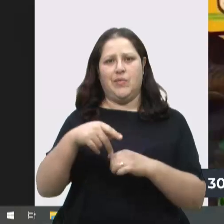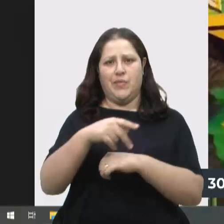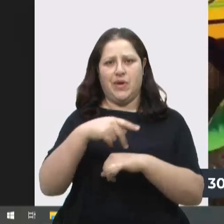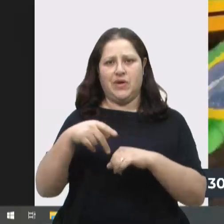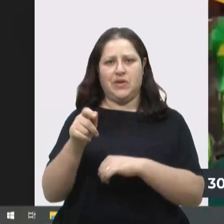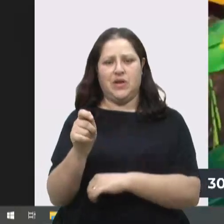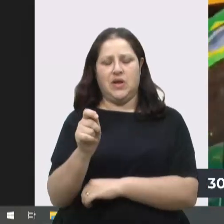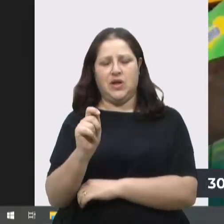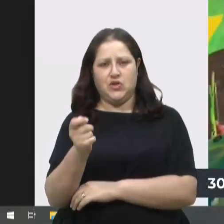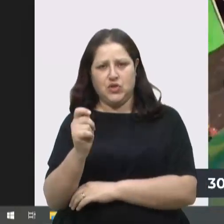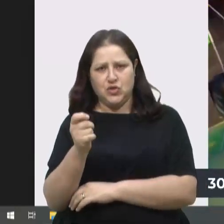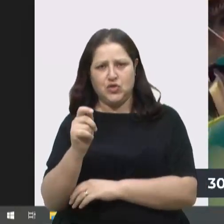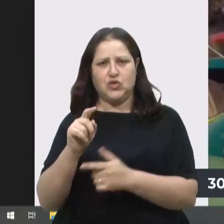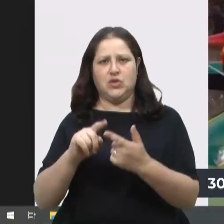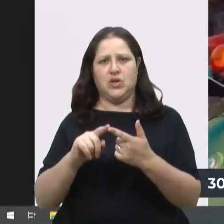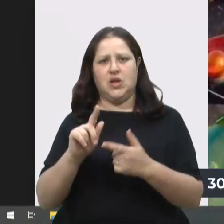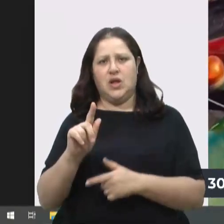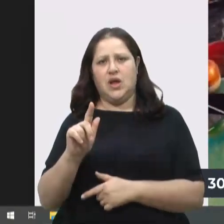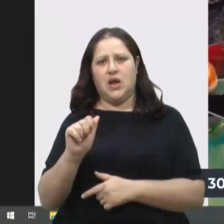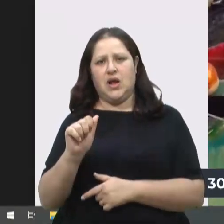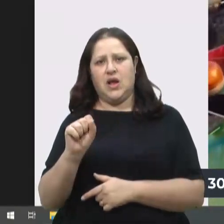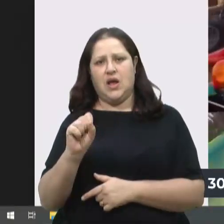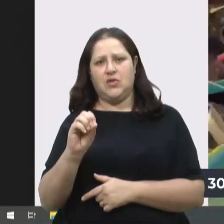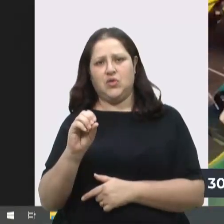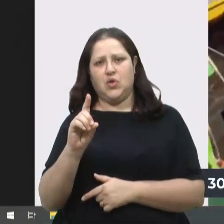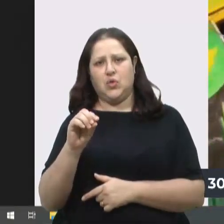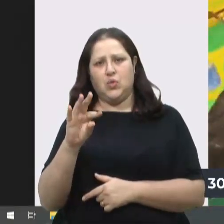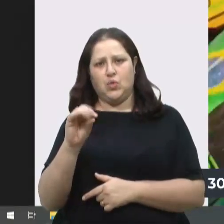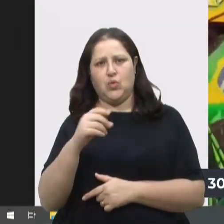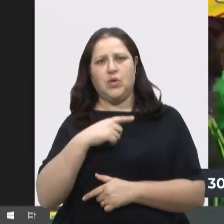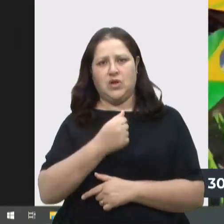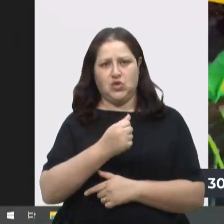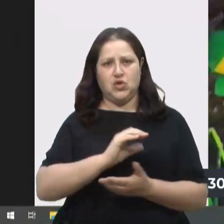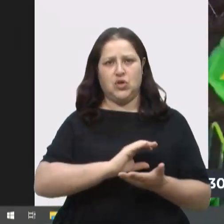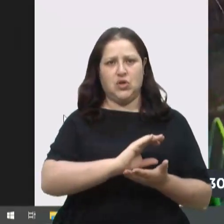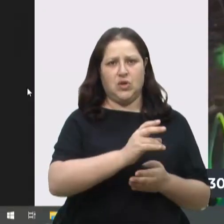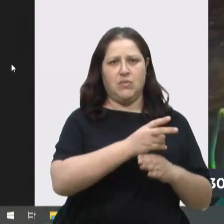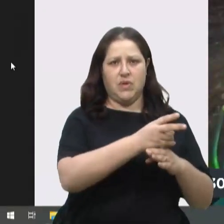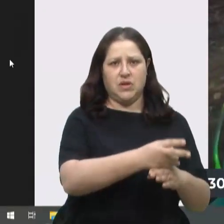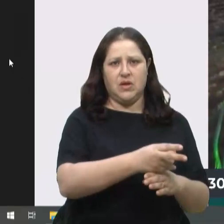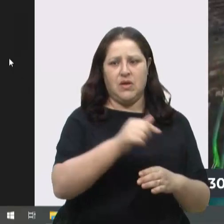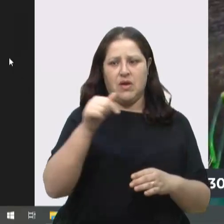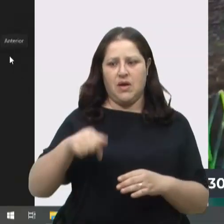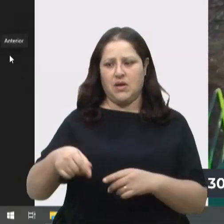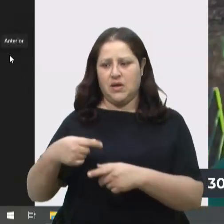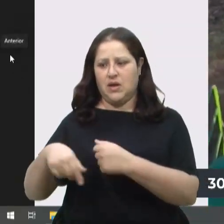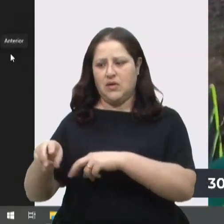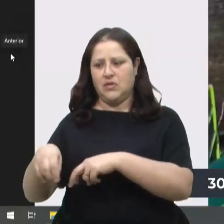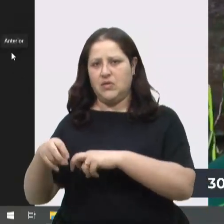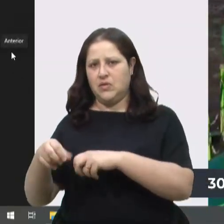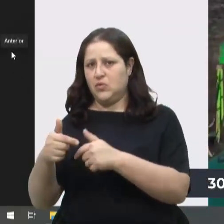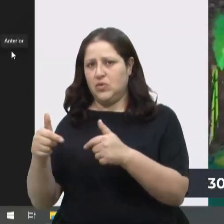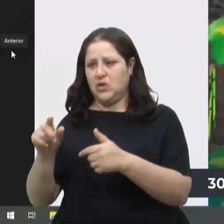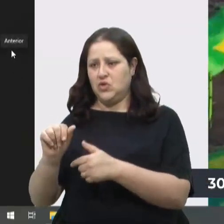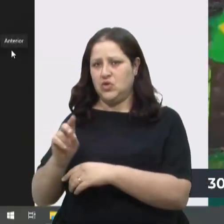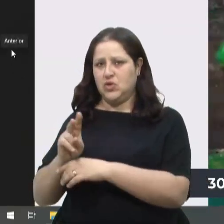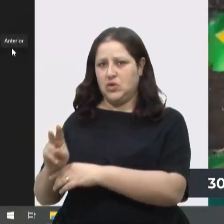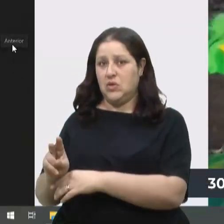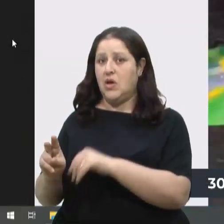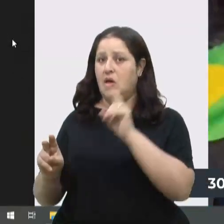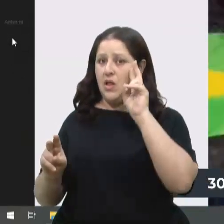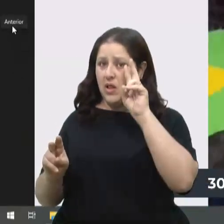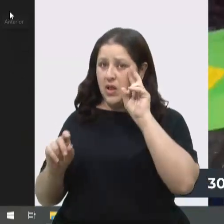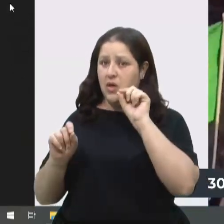Para a Argentina, para gasoduto tem dinheiro, para o nosso agronegócio não. E vamos lembrar que o agronegócio sustentou